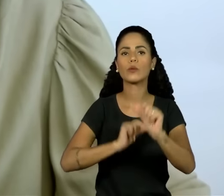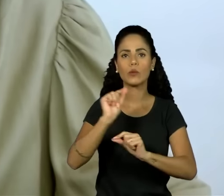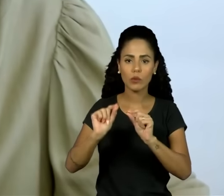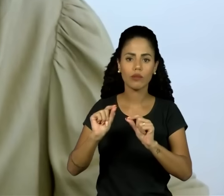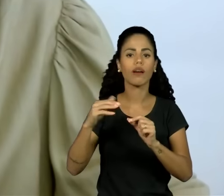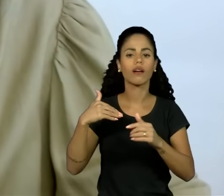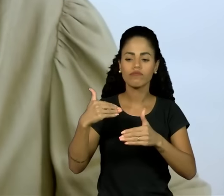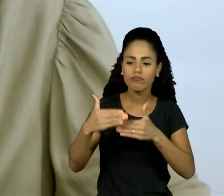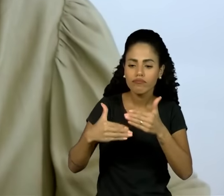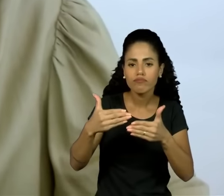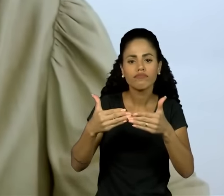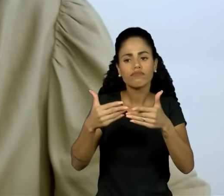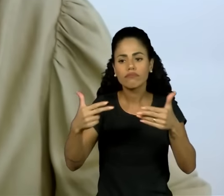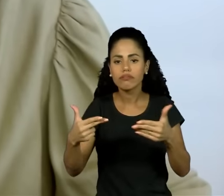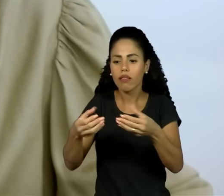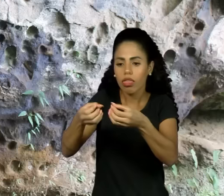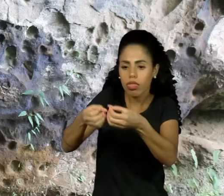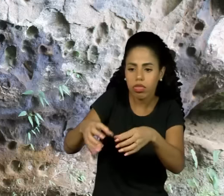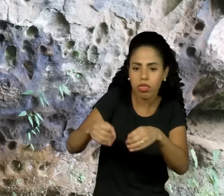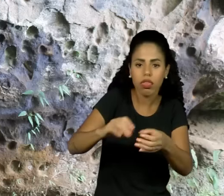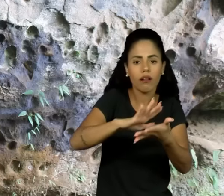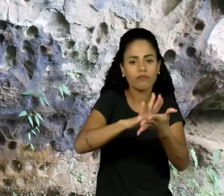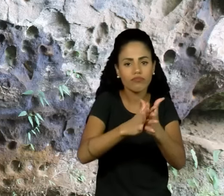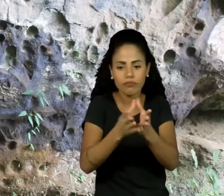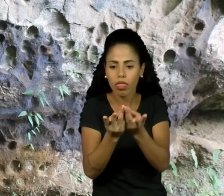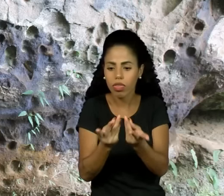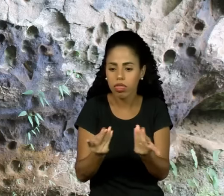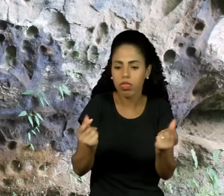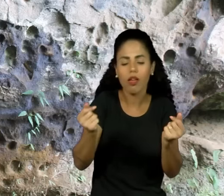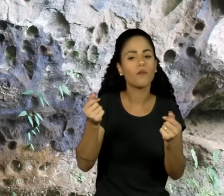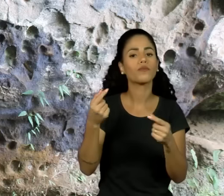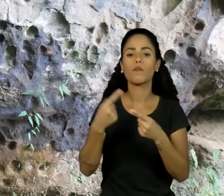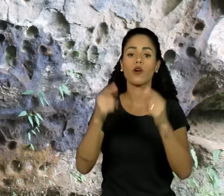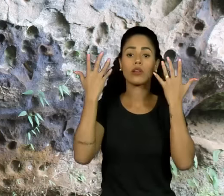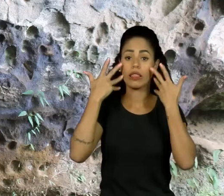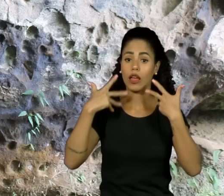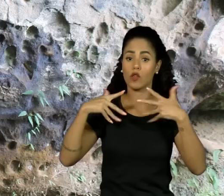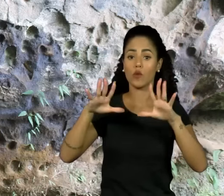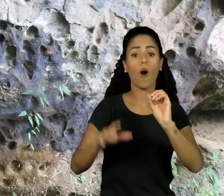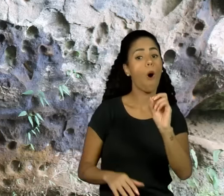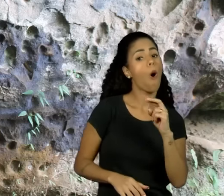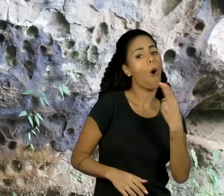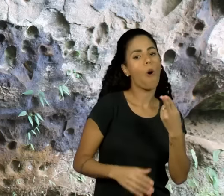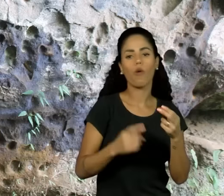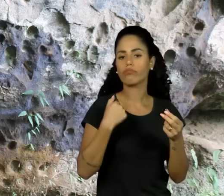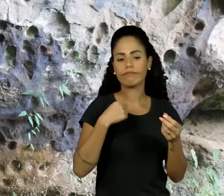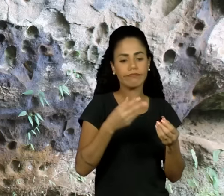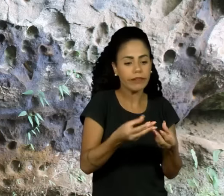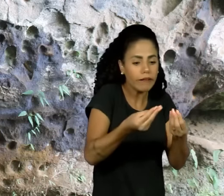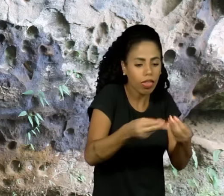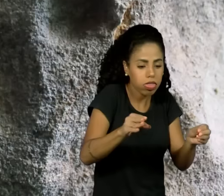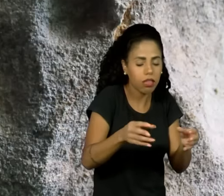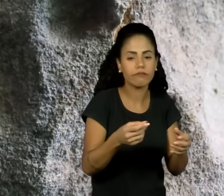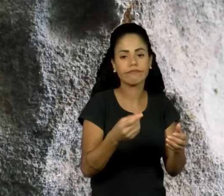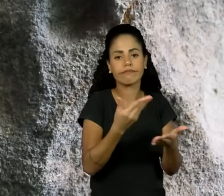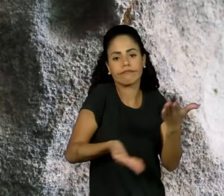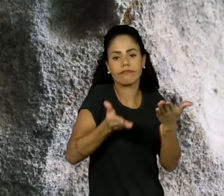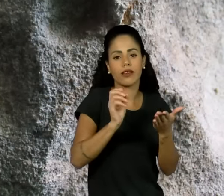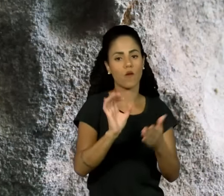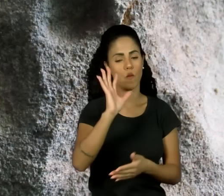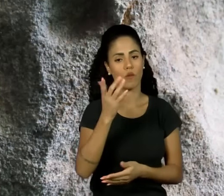elas podem ir sendo destruídas, né? Ou por questões naturais ou por questões antrópicas. Esse é o nosso maior medo. Uma